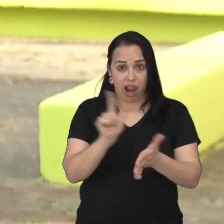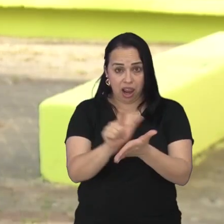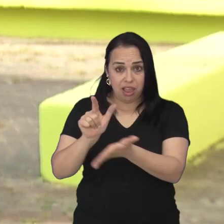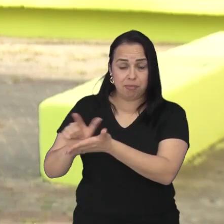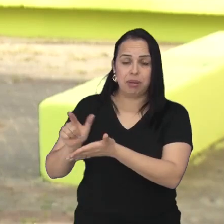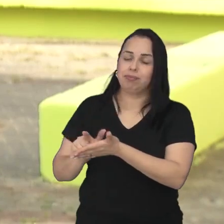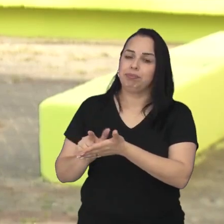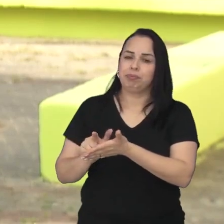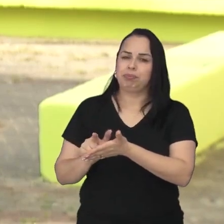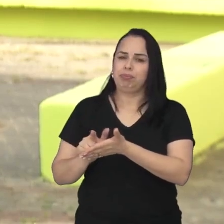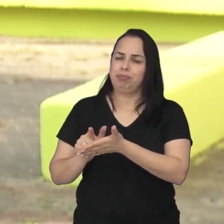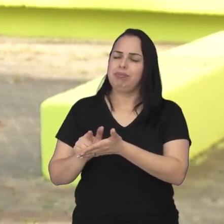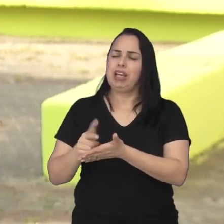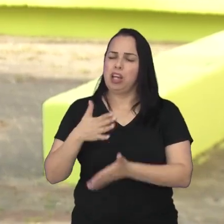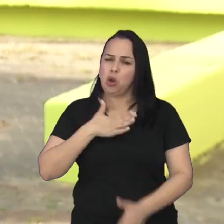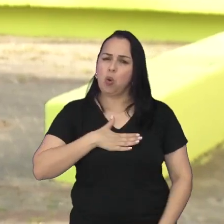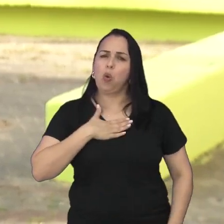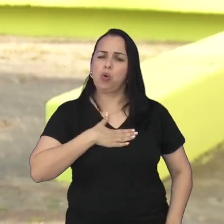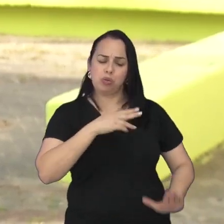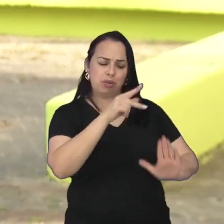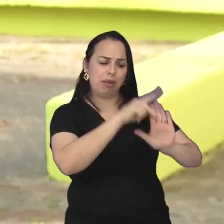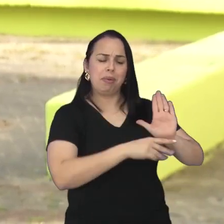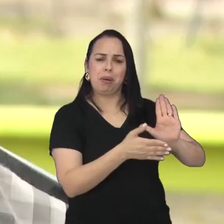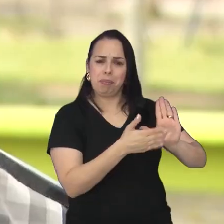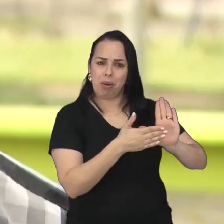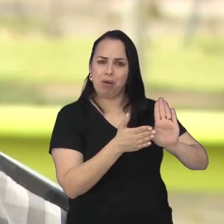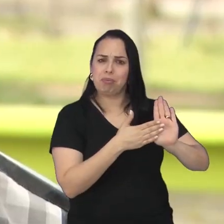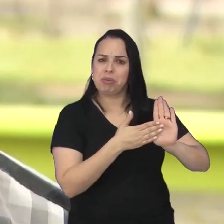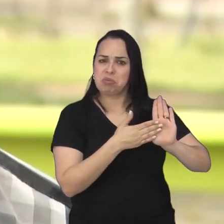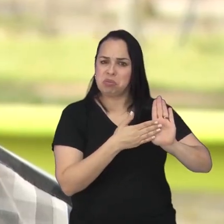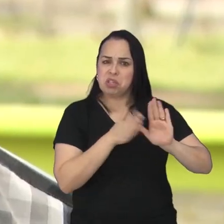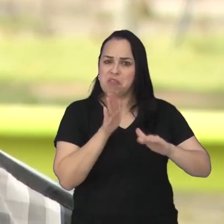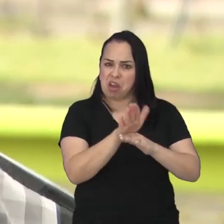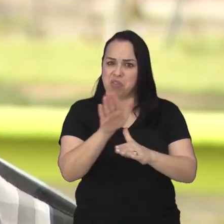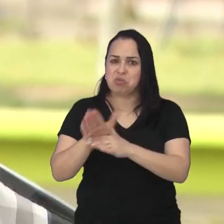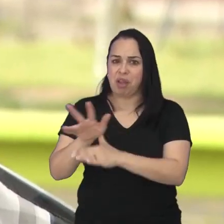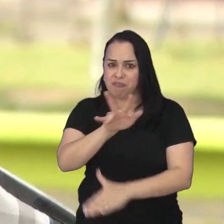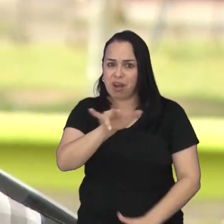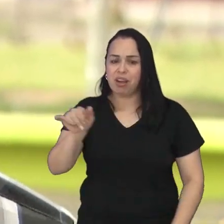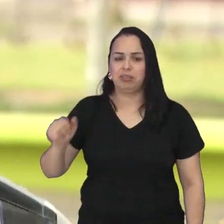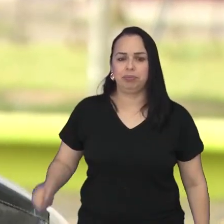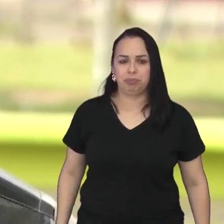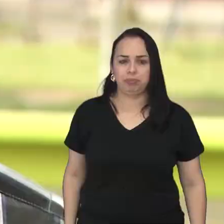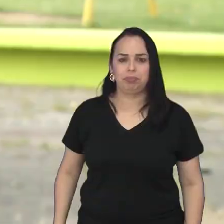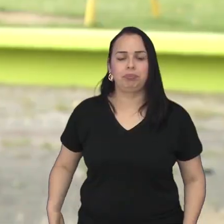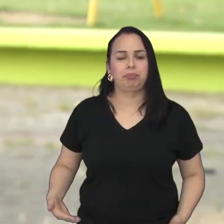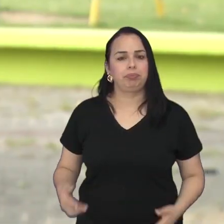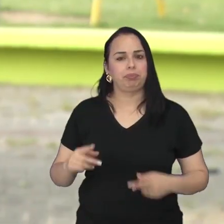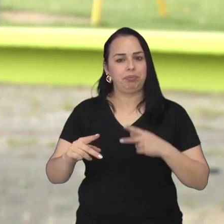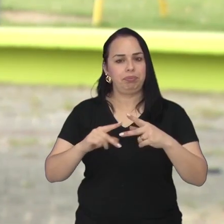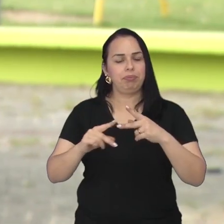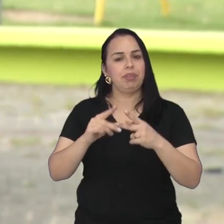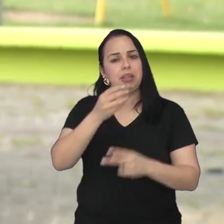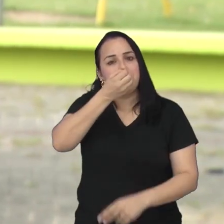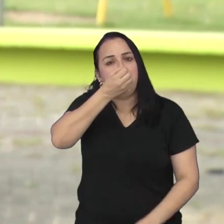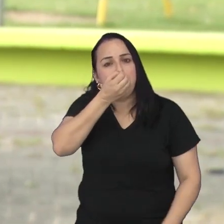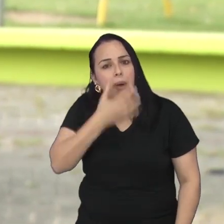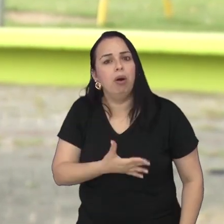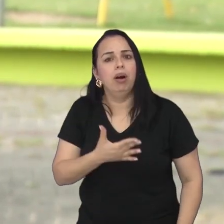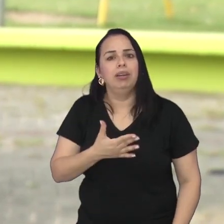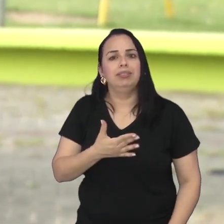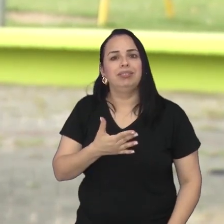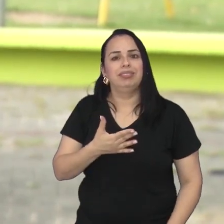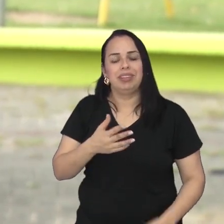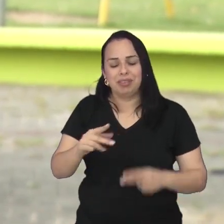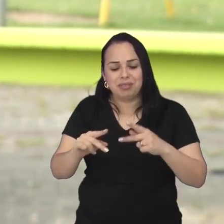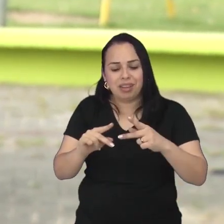organizado, acredita que a proposta contribui para que a cidade fique melhor para todos. São José dos Campos é uma cidade boa, São